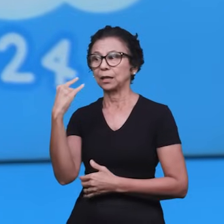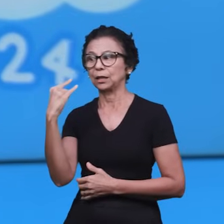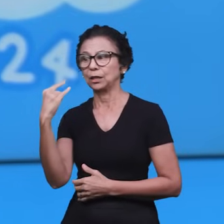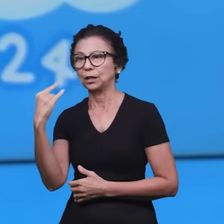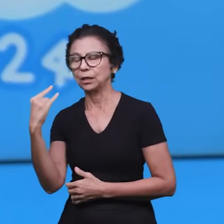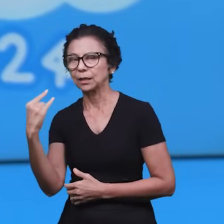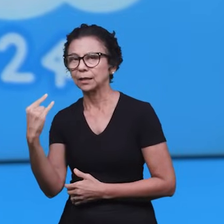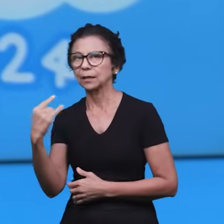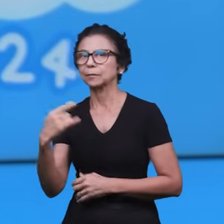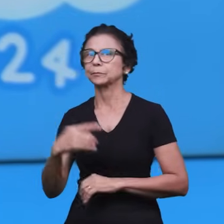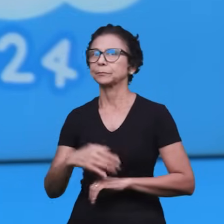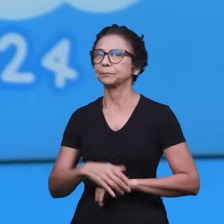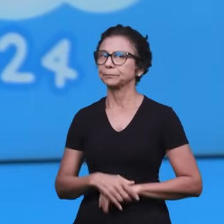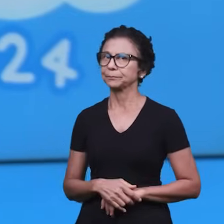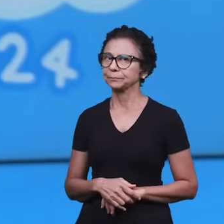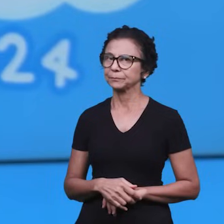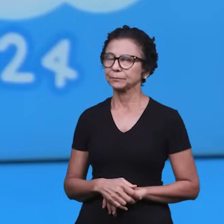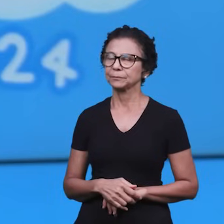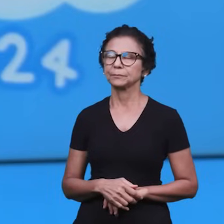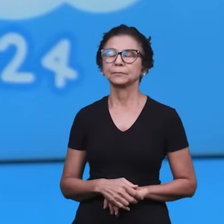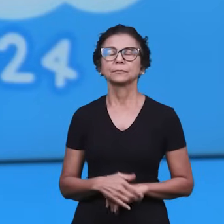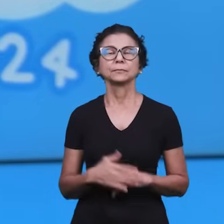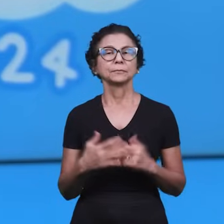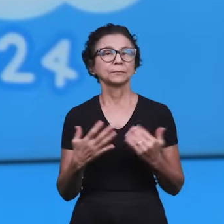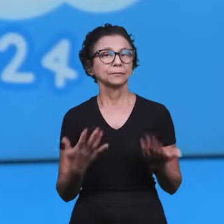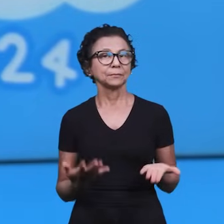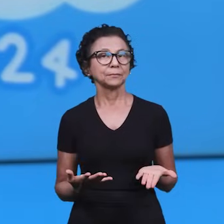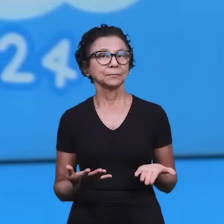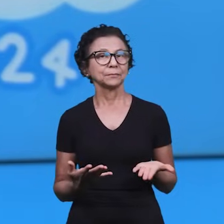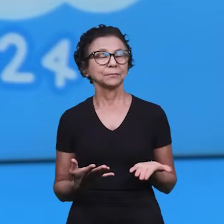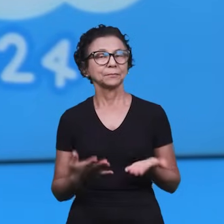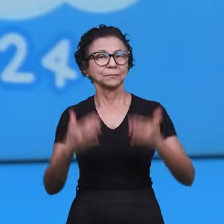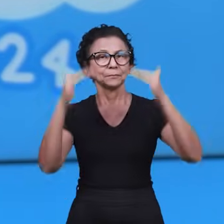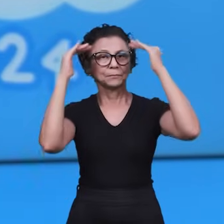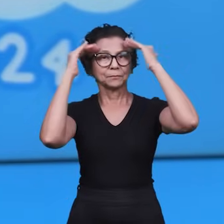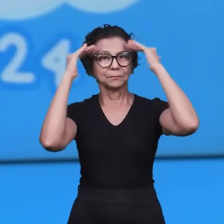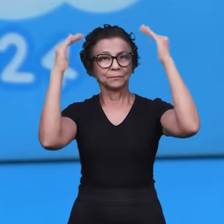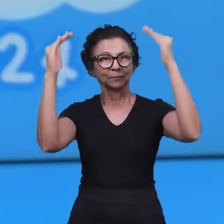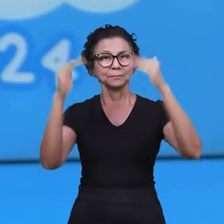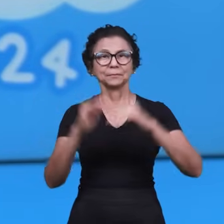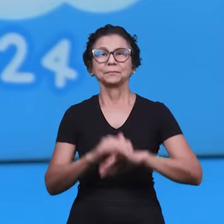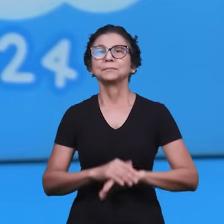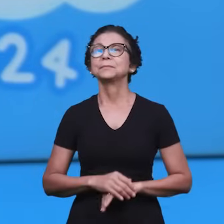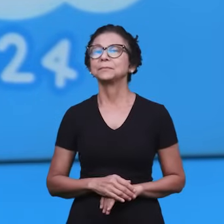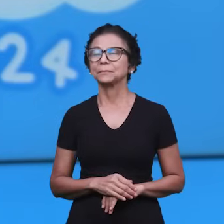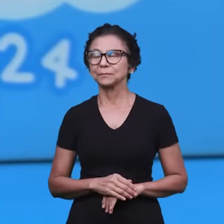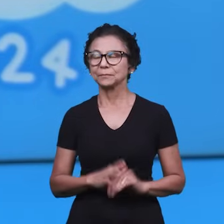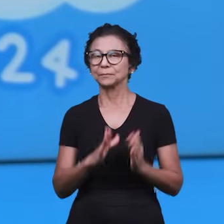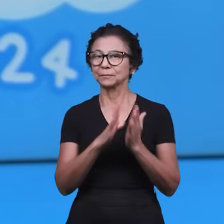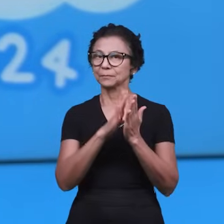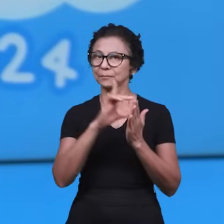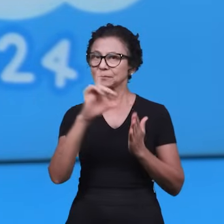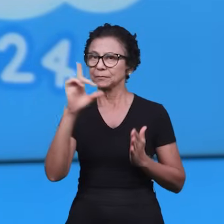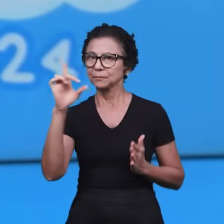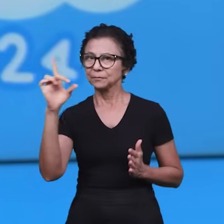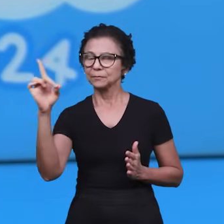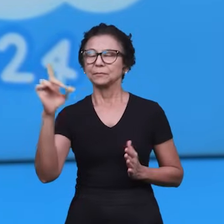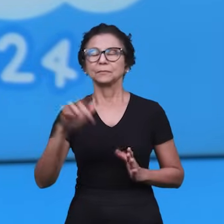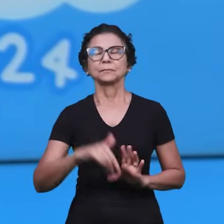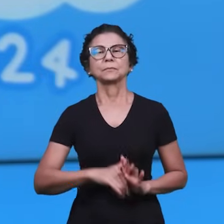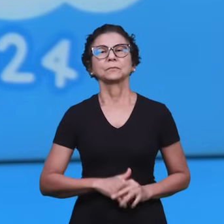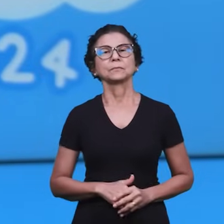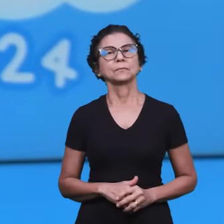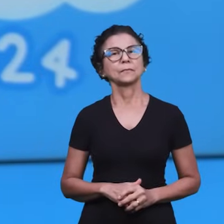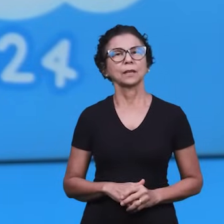ver. Por quê? Porque nós sabemos que a melhor escolha é obedecer a palavra. A palavra de Deus